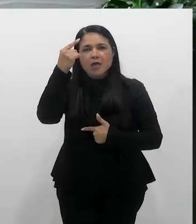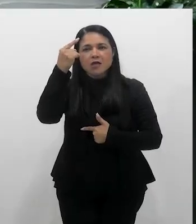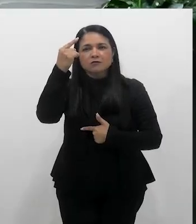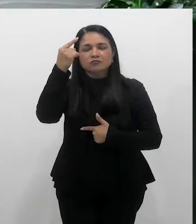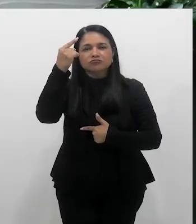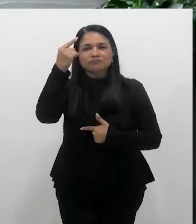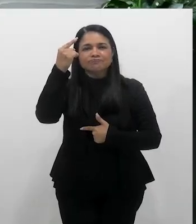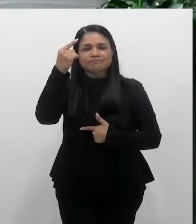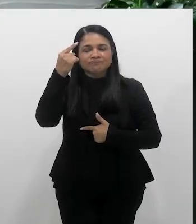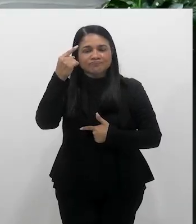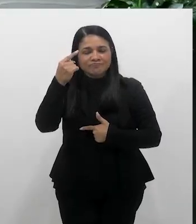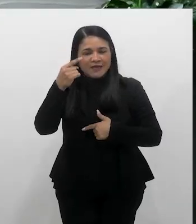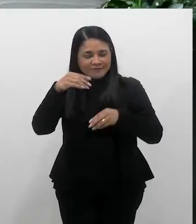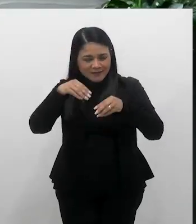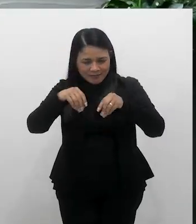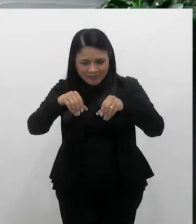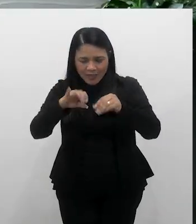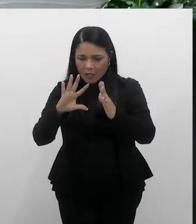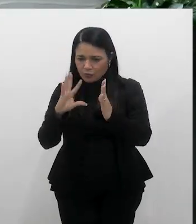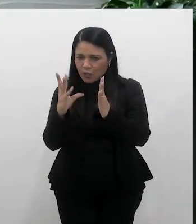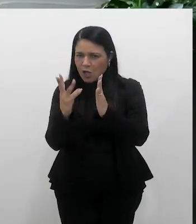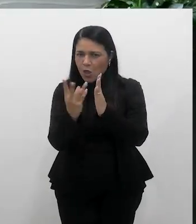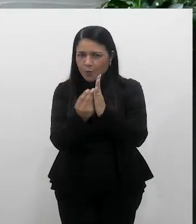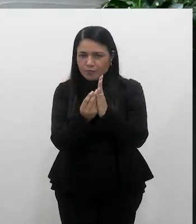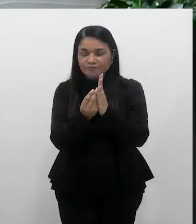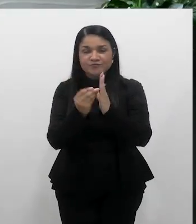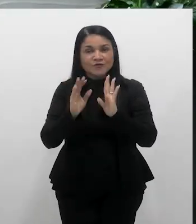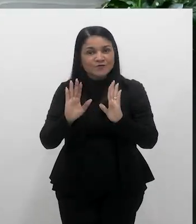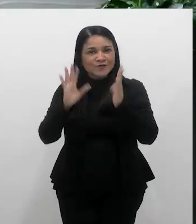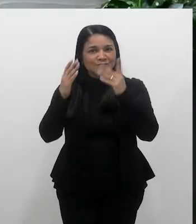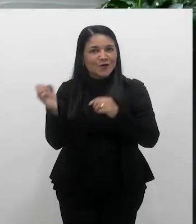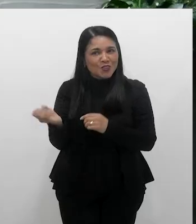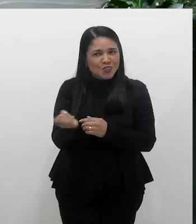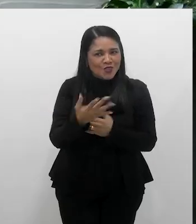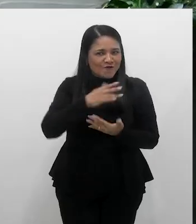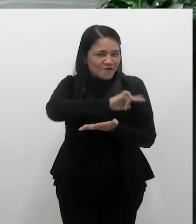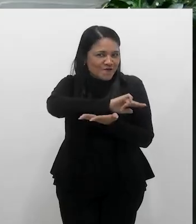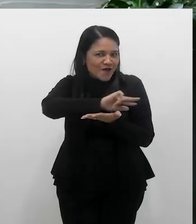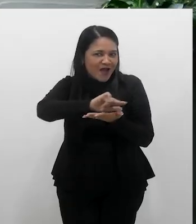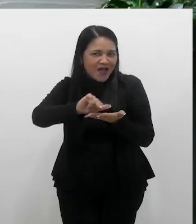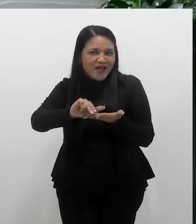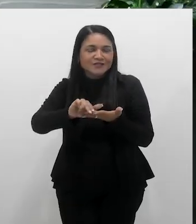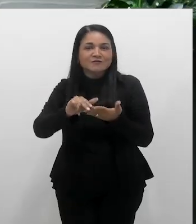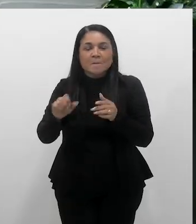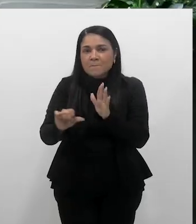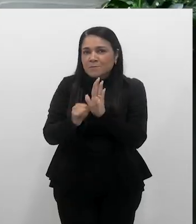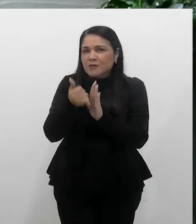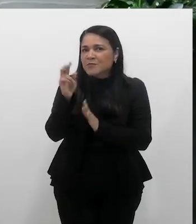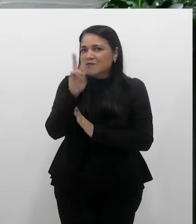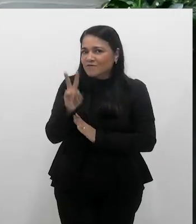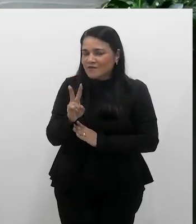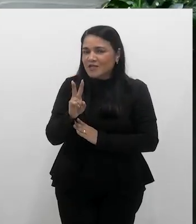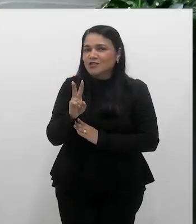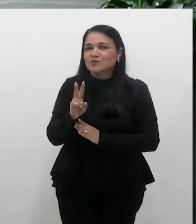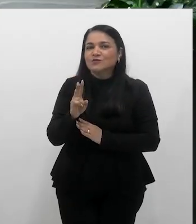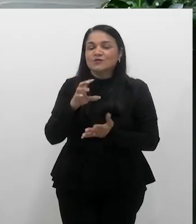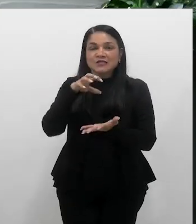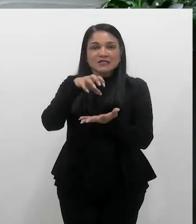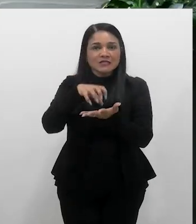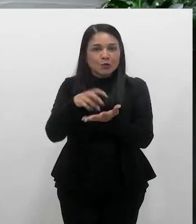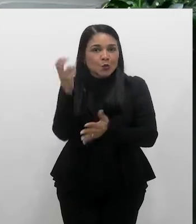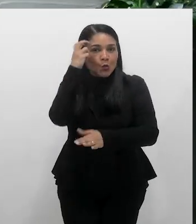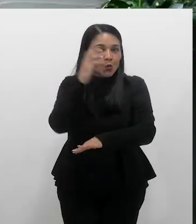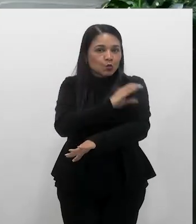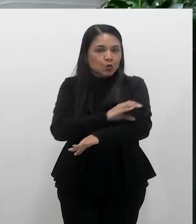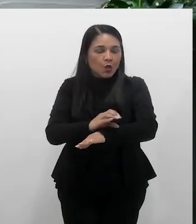do pensamento especialmente da terra, do quilombola. E o festival tem muitas novidades. É a primeira vez que acontece no Centro Cultural Banco do Brasil, aqui no Rio de Janeiro,